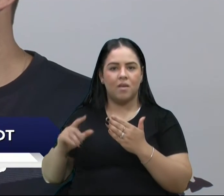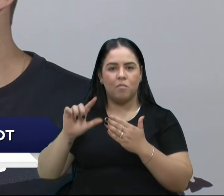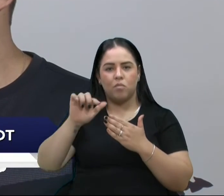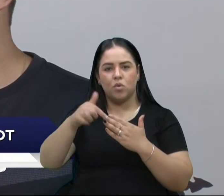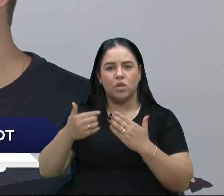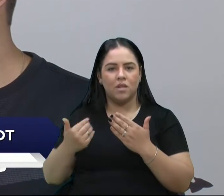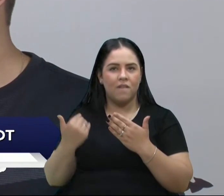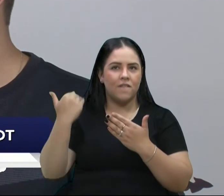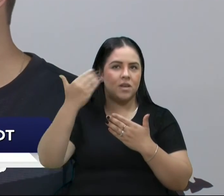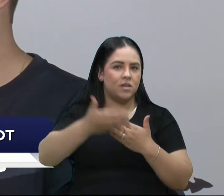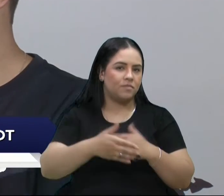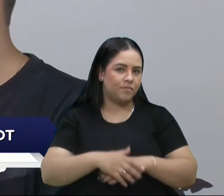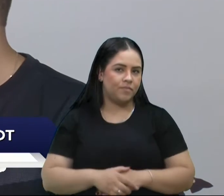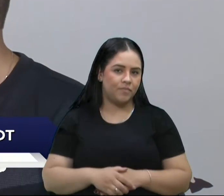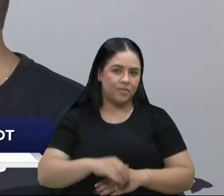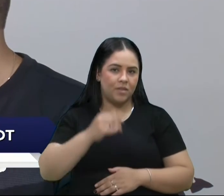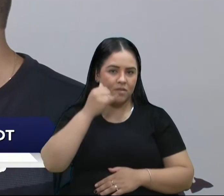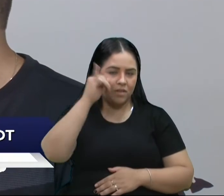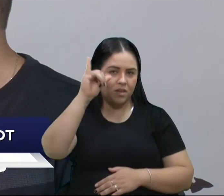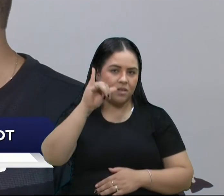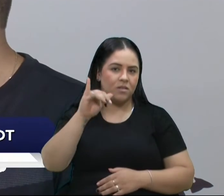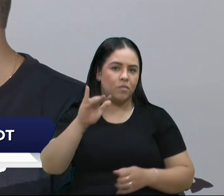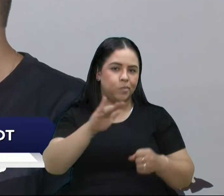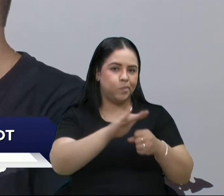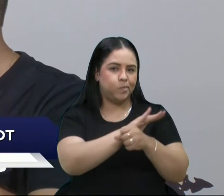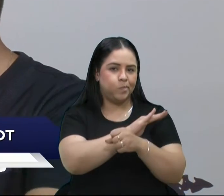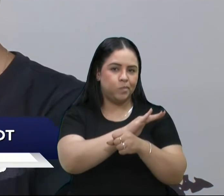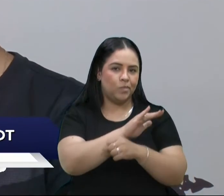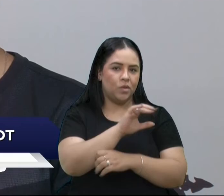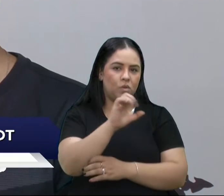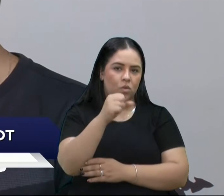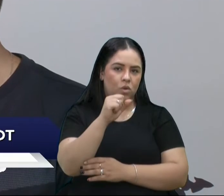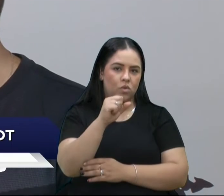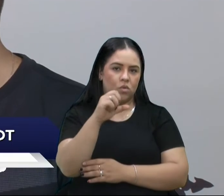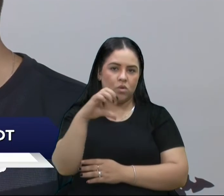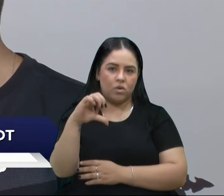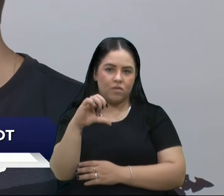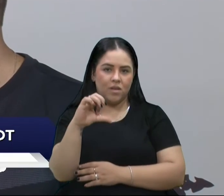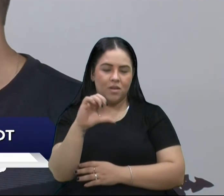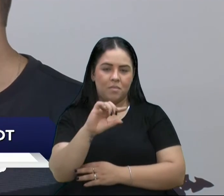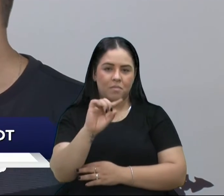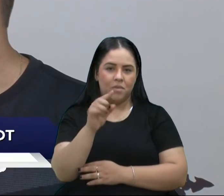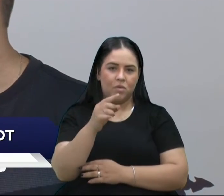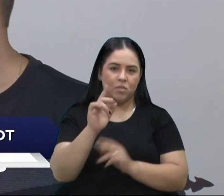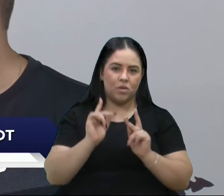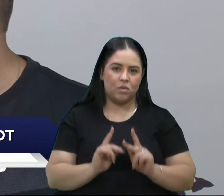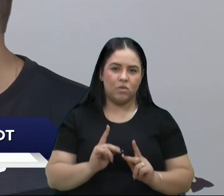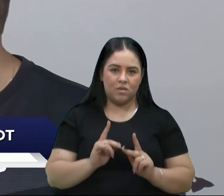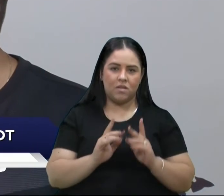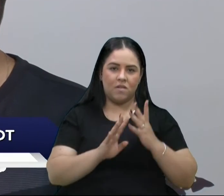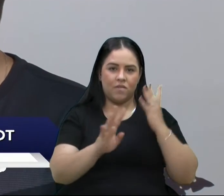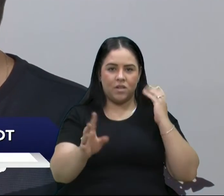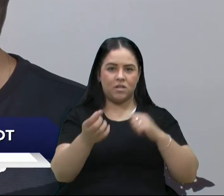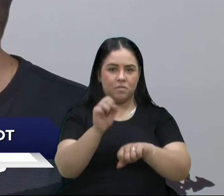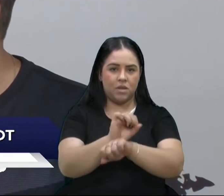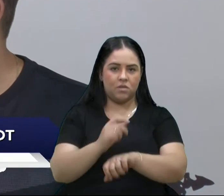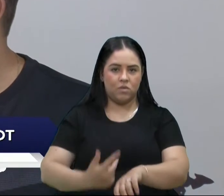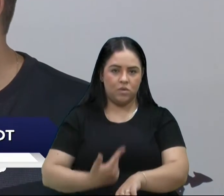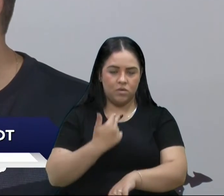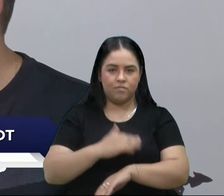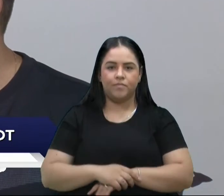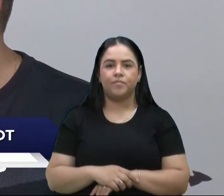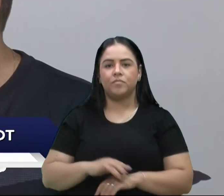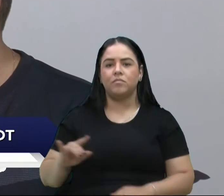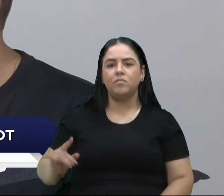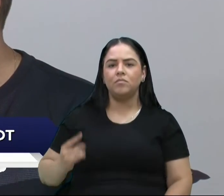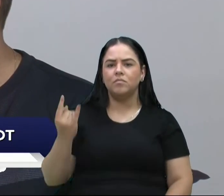né, esse superlotamento de 8, 9 mil pessoas na lista de espera aguardando cirurgias. Só para finalizar, vereador,